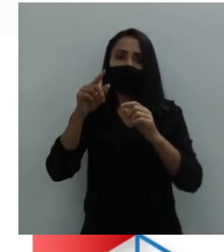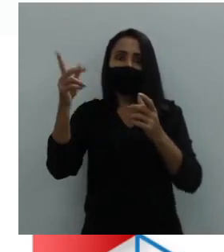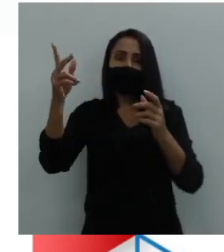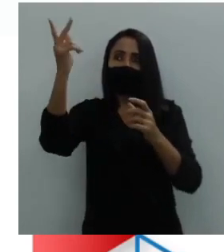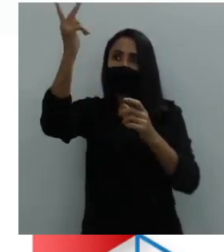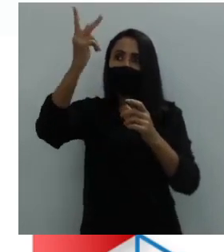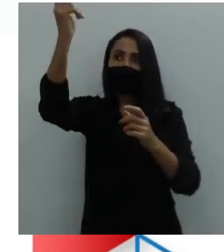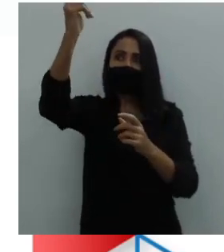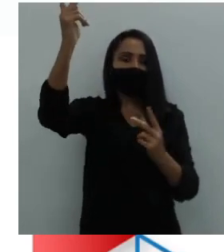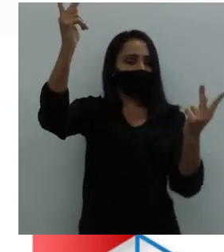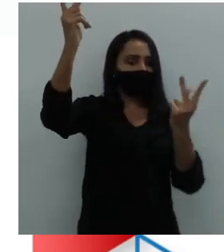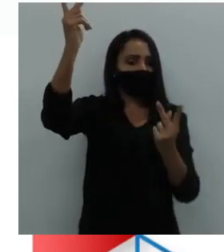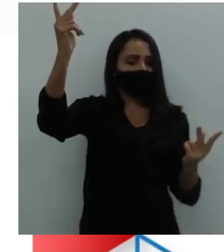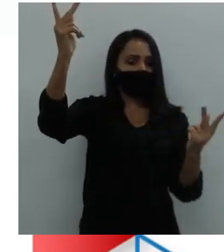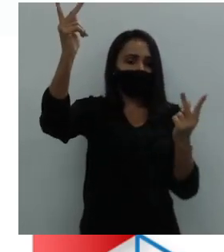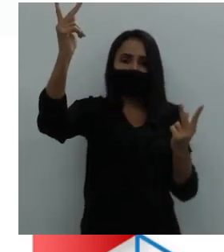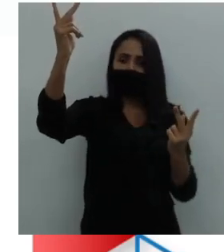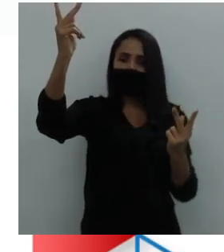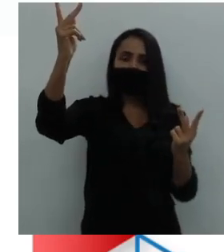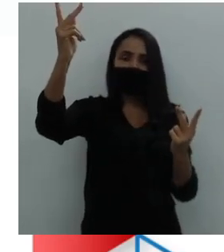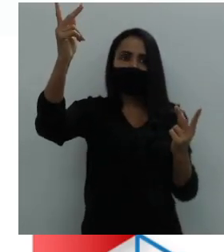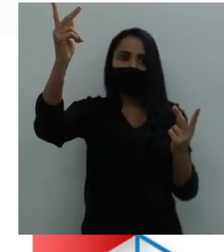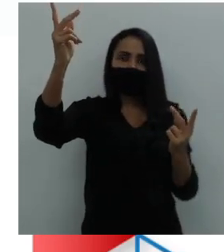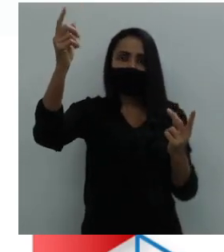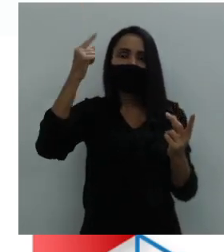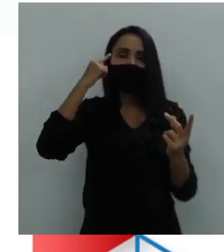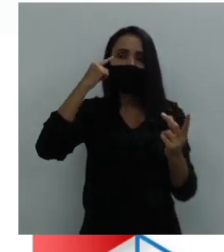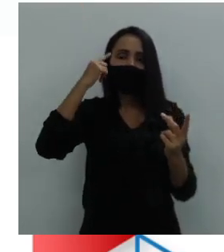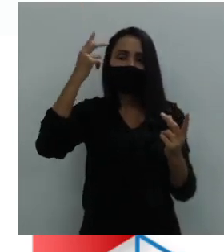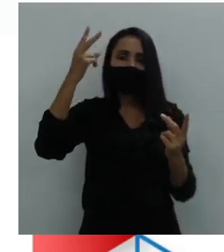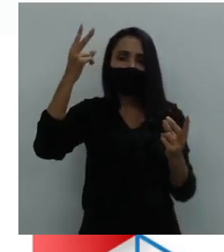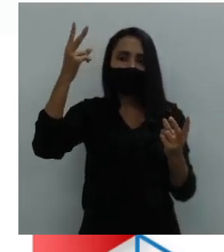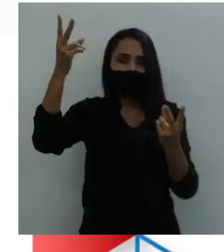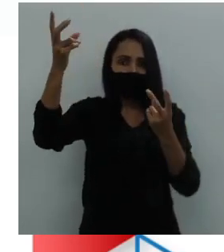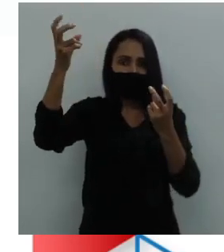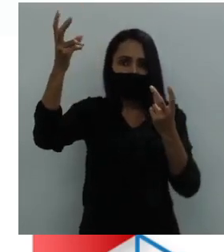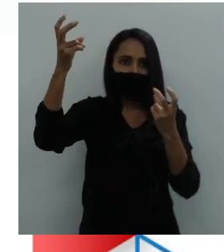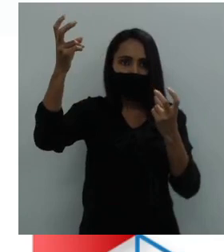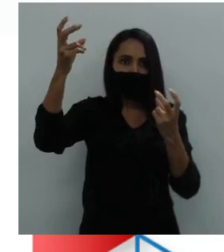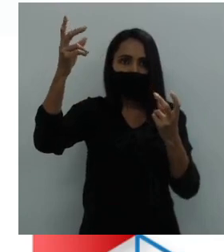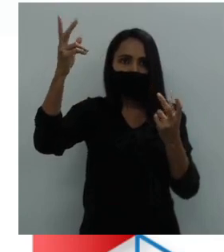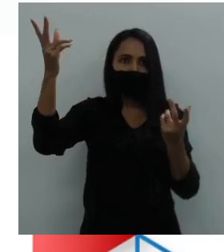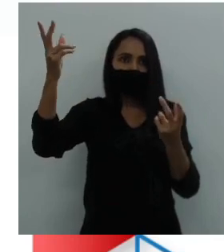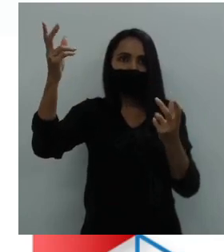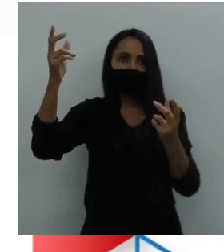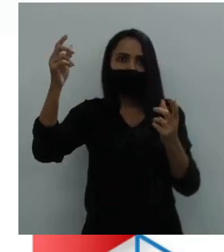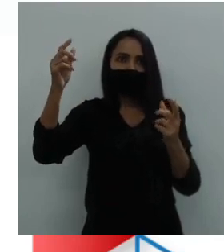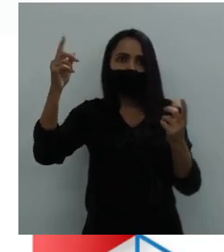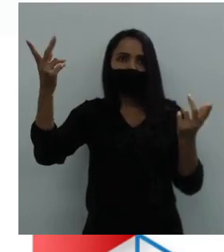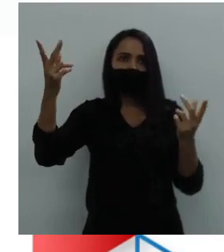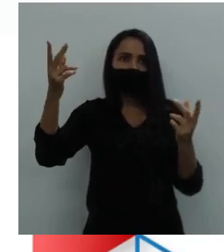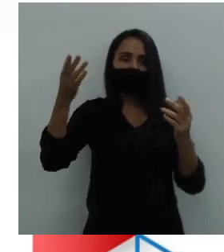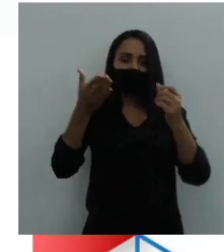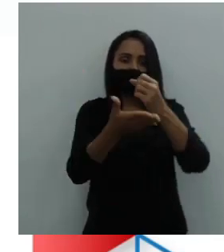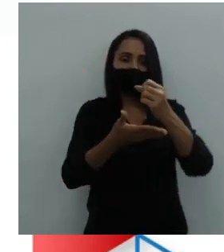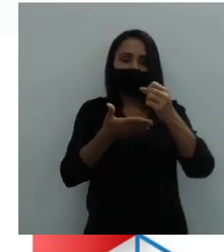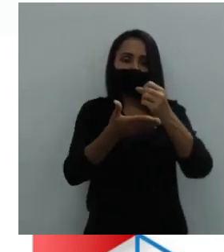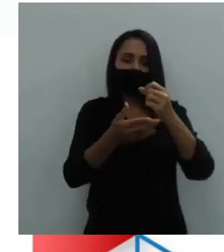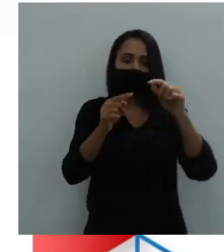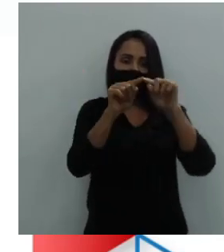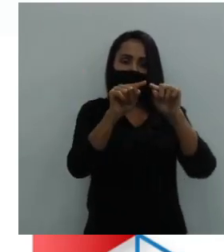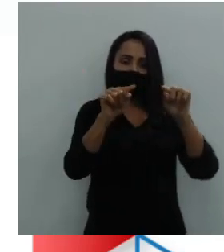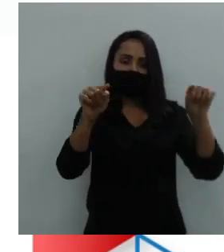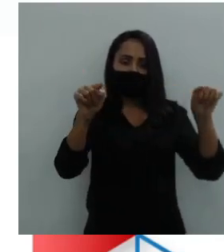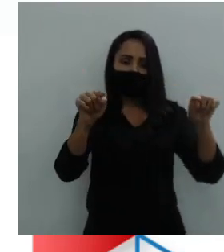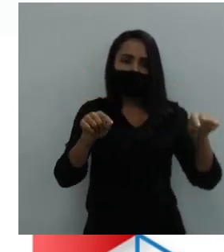Agora analisa comigo. Olha o que aconteceu com ela. A original está com a base maior voltada